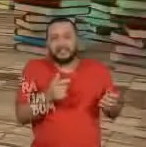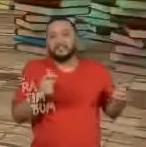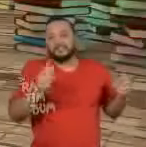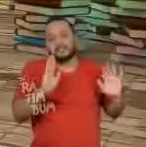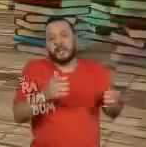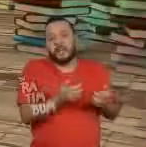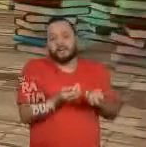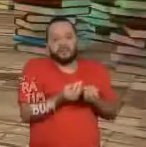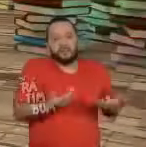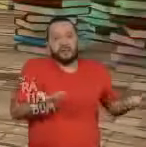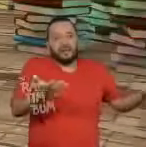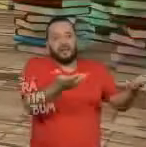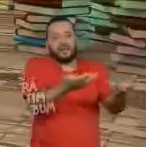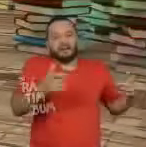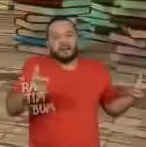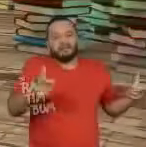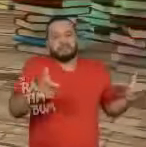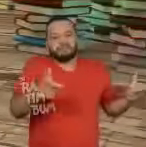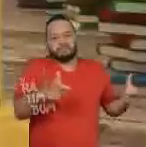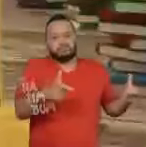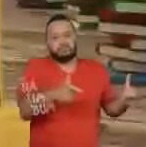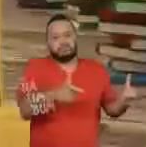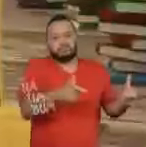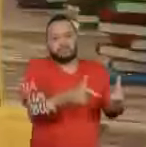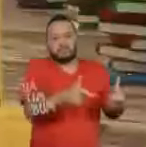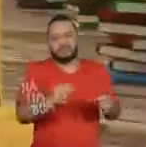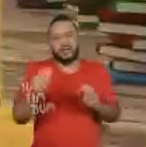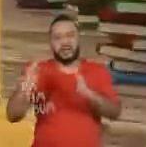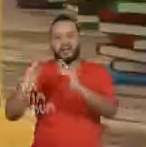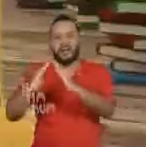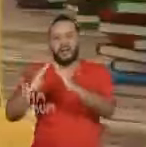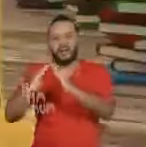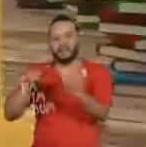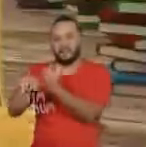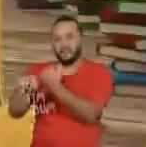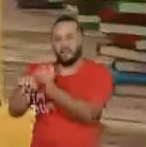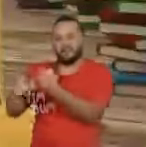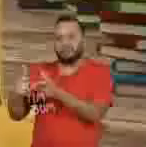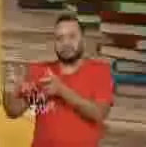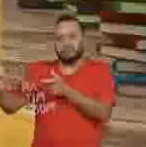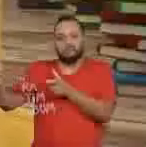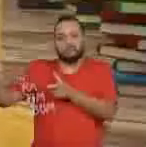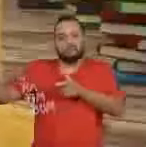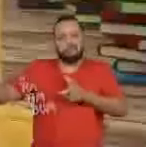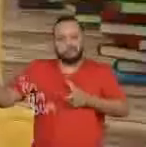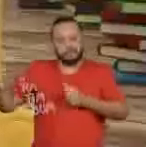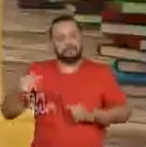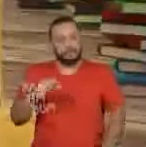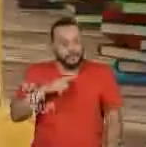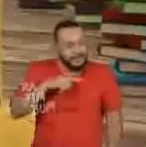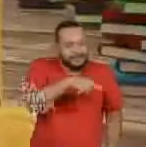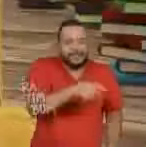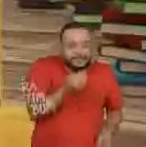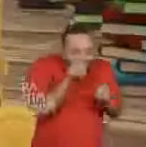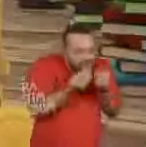menor num mundo cada vez maior. Nesse menor jardim do mundo, morava um vovô